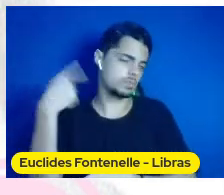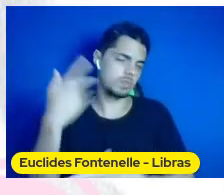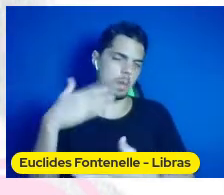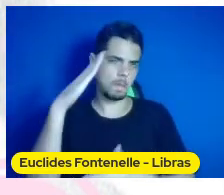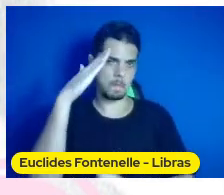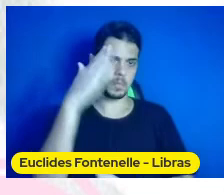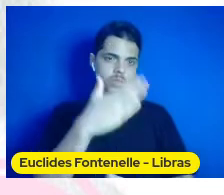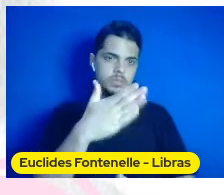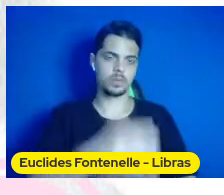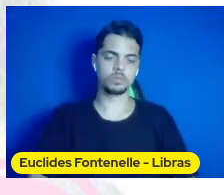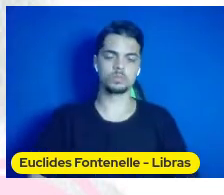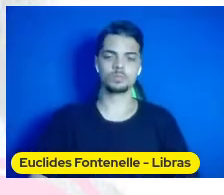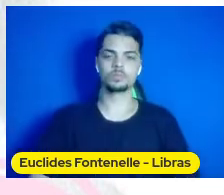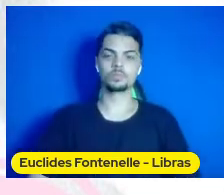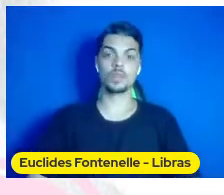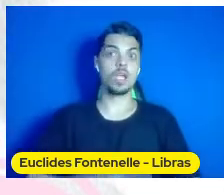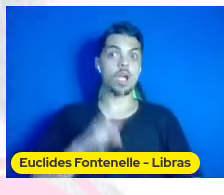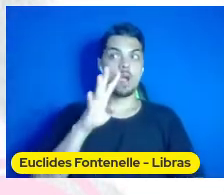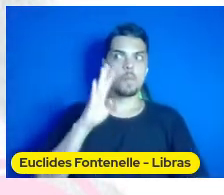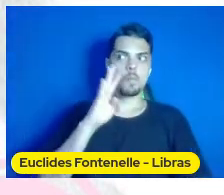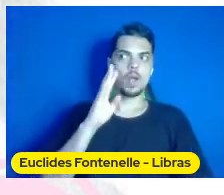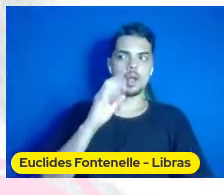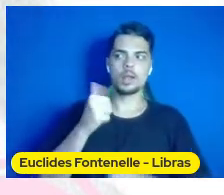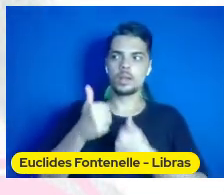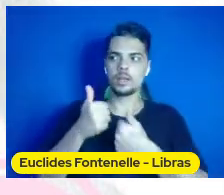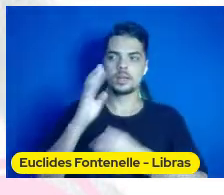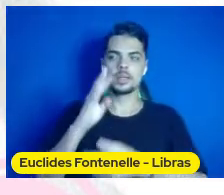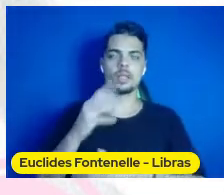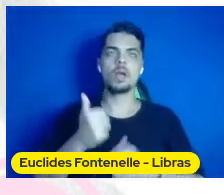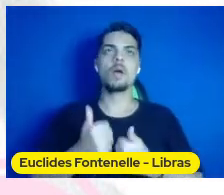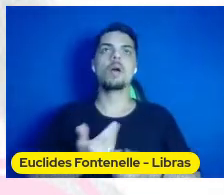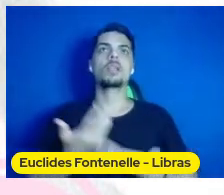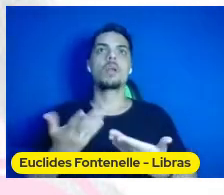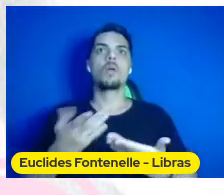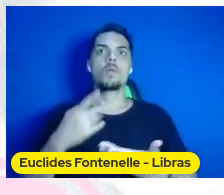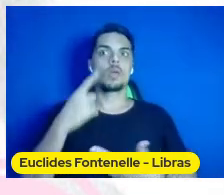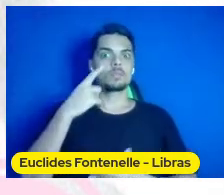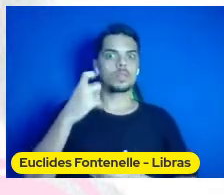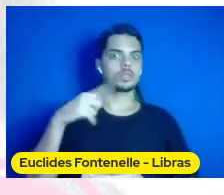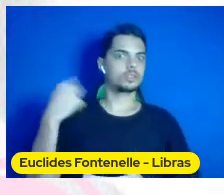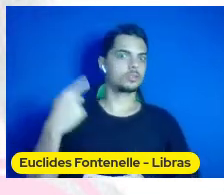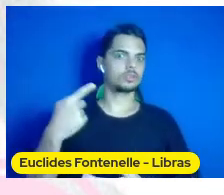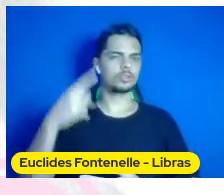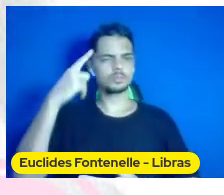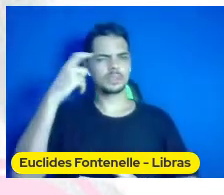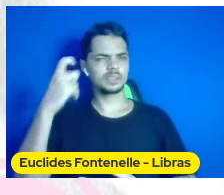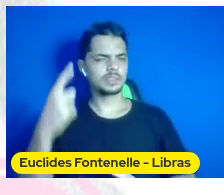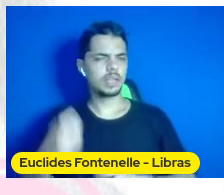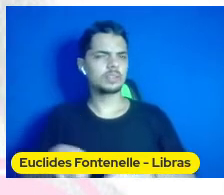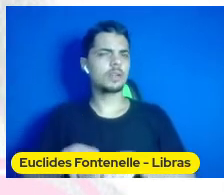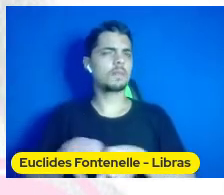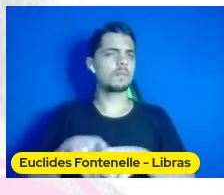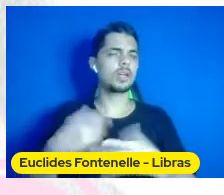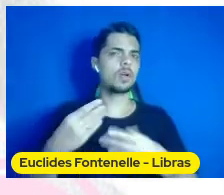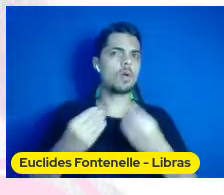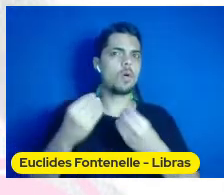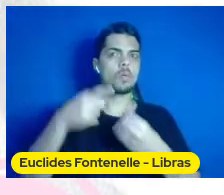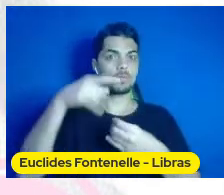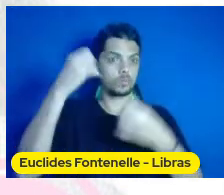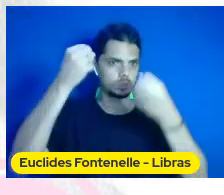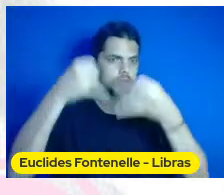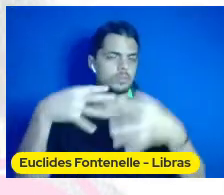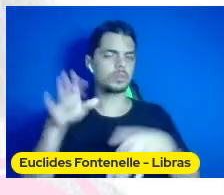Ah, que legal, que legal. É interessante a gente pensar, né, que, como você bem explicou, que a